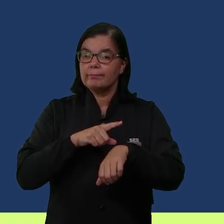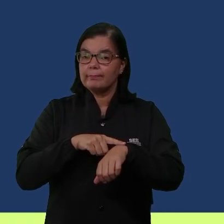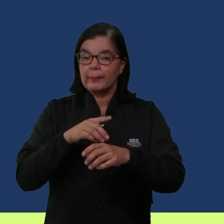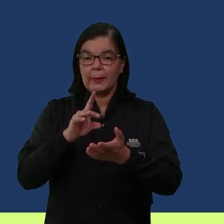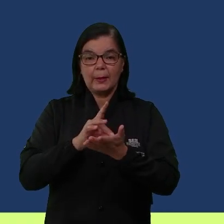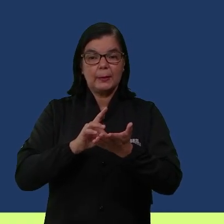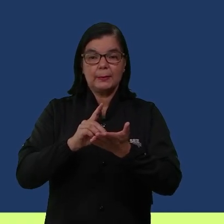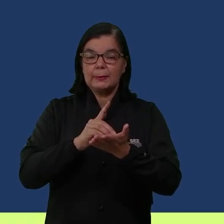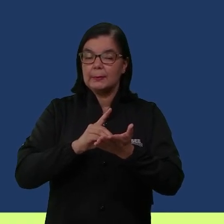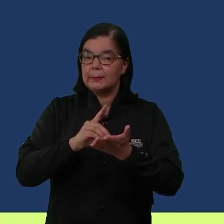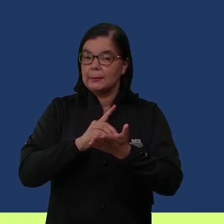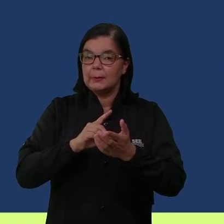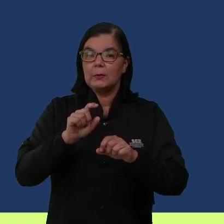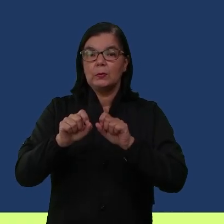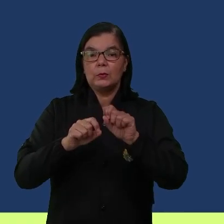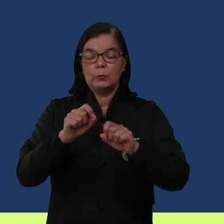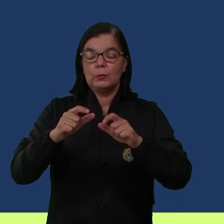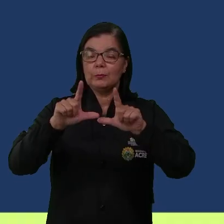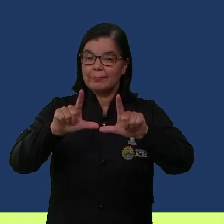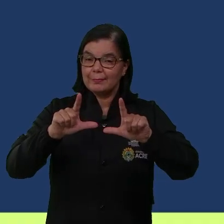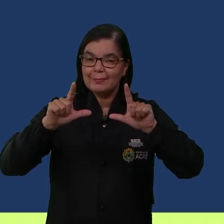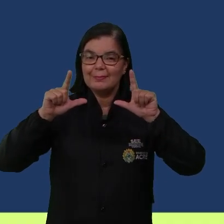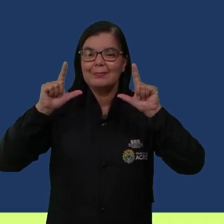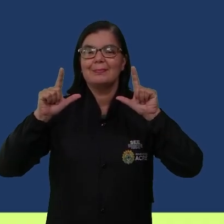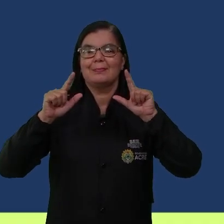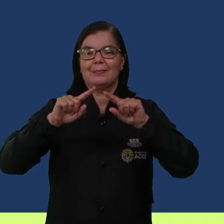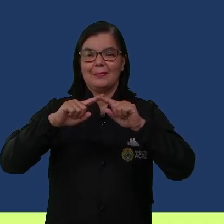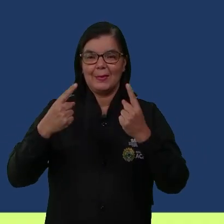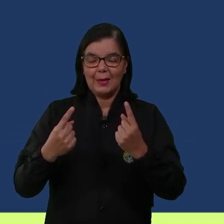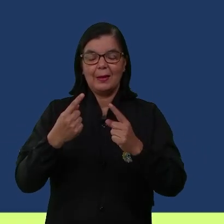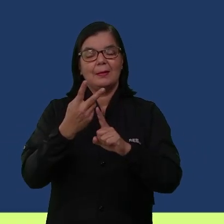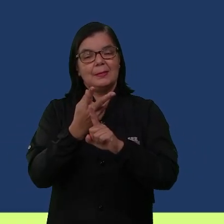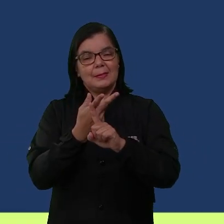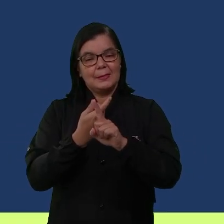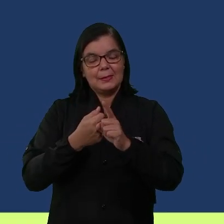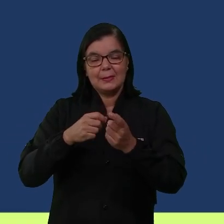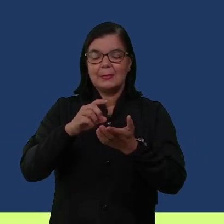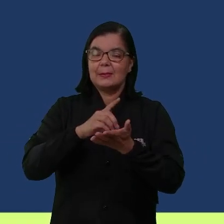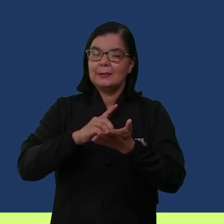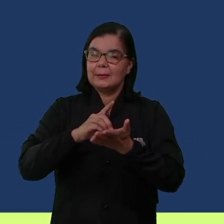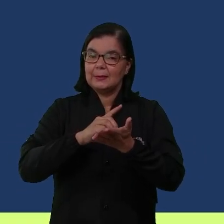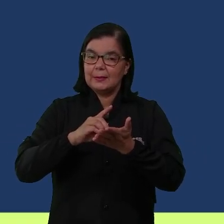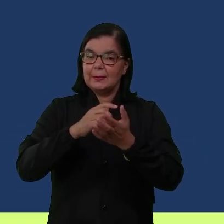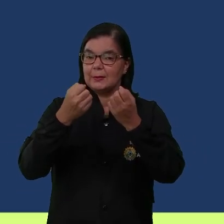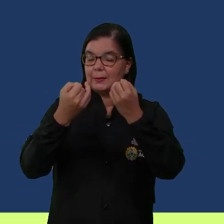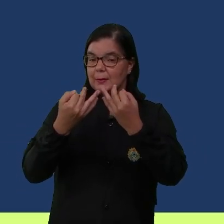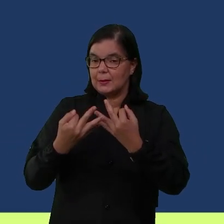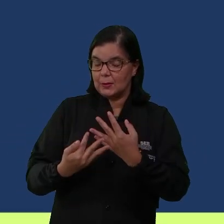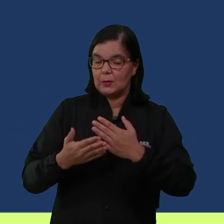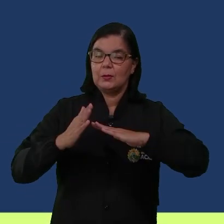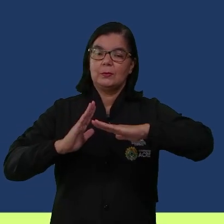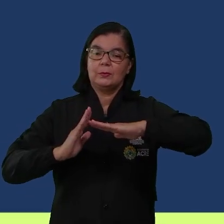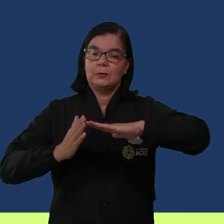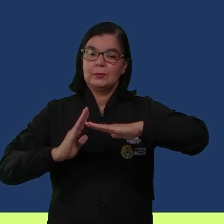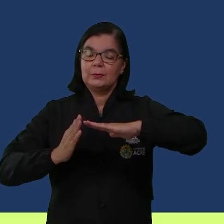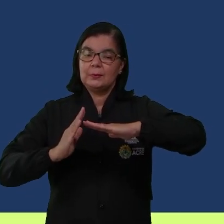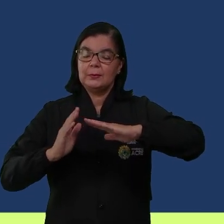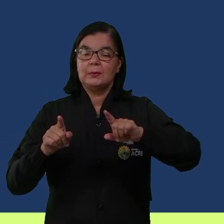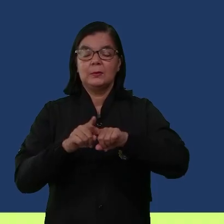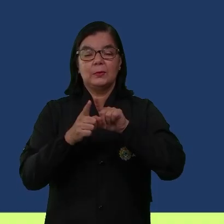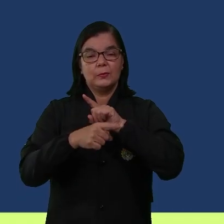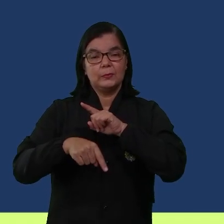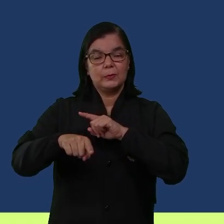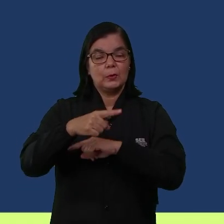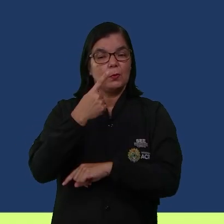era digital, onde os memes, as artes digitais redefinem a paródia contemporânea e você